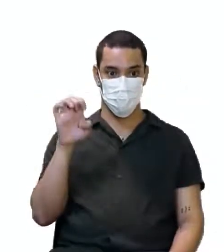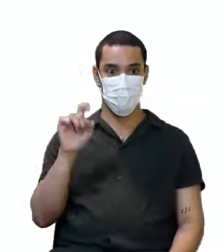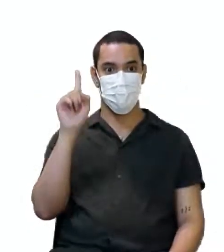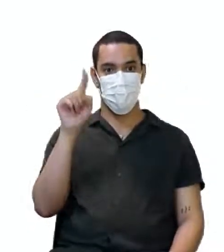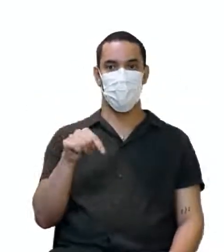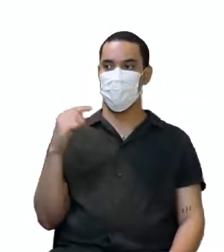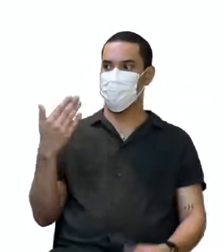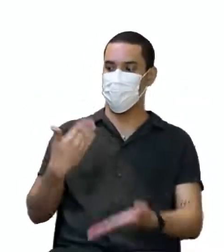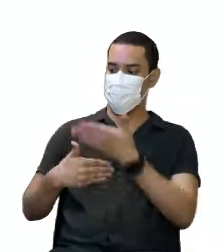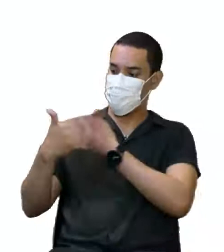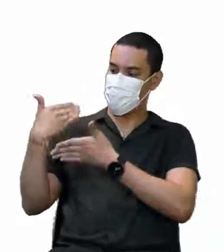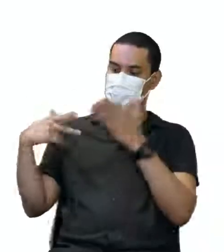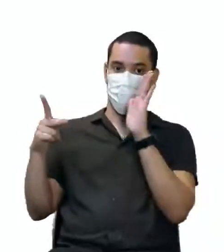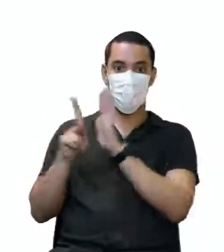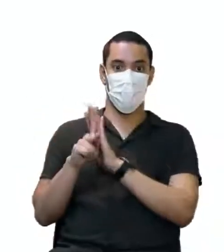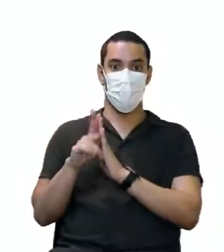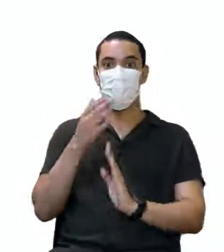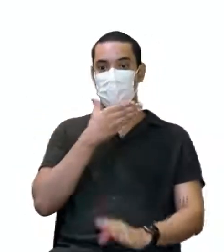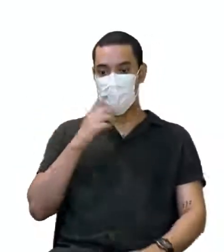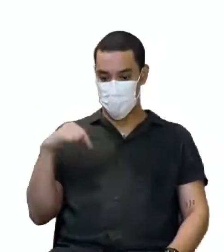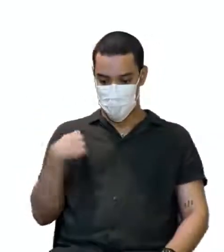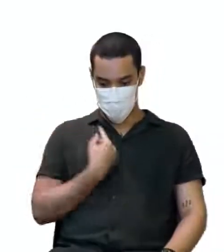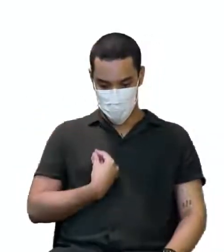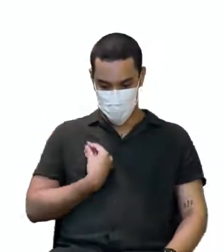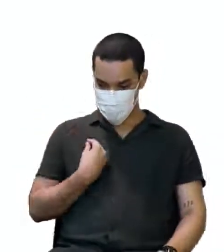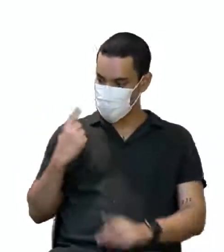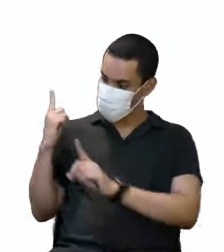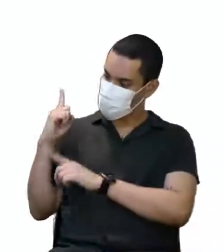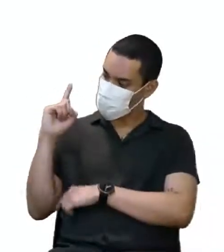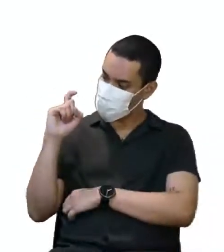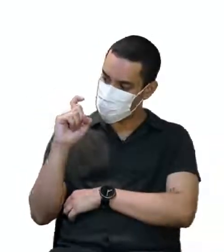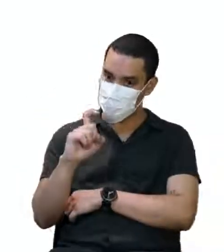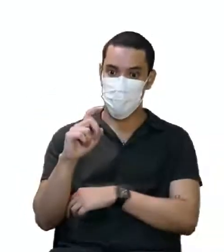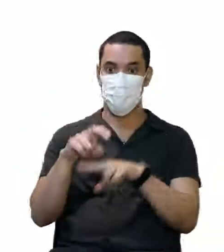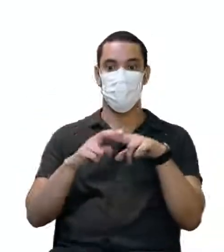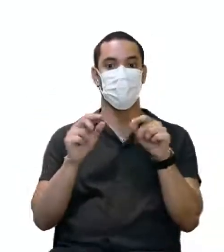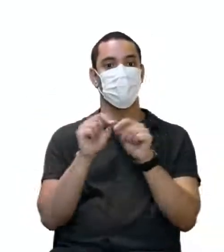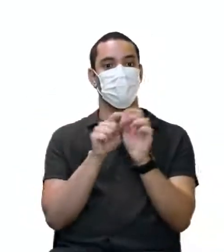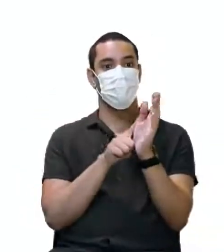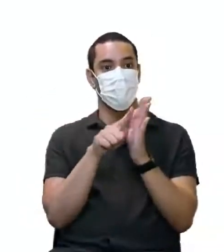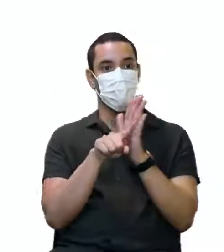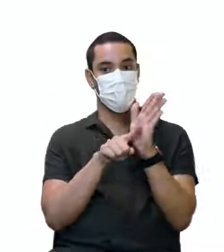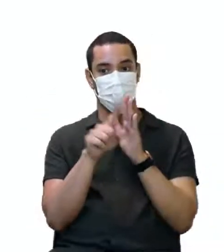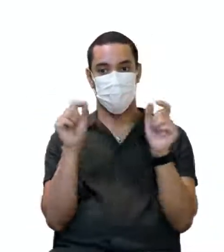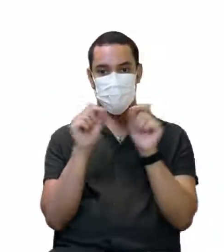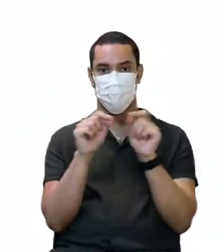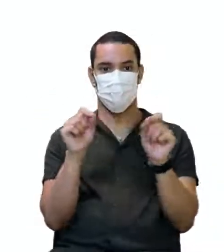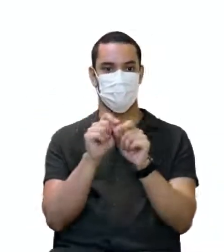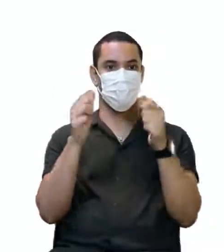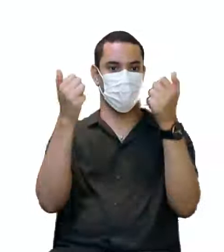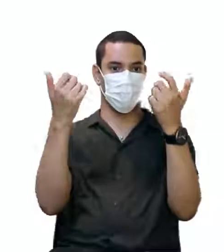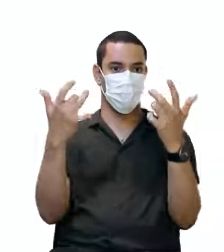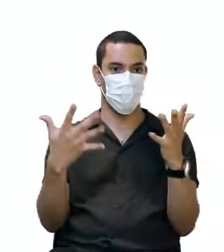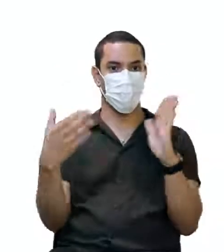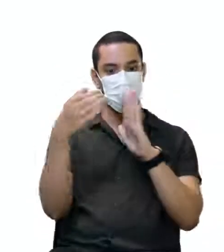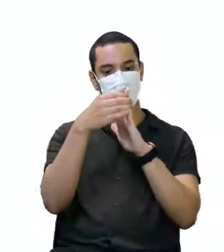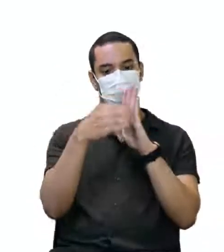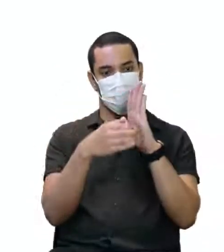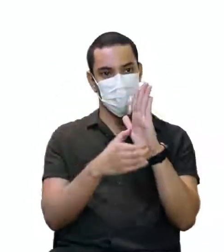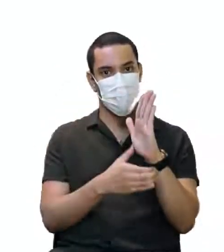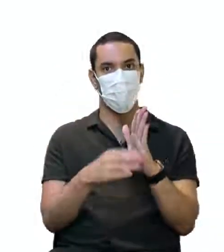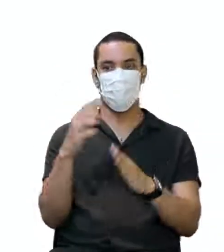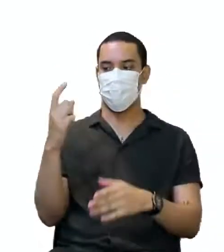homem atual. Então, a grande parte dos pesquisadores que trabalham com a questão da antropologia, da